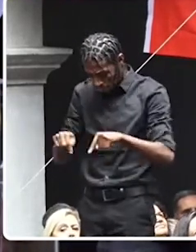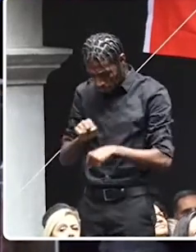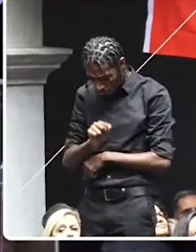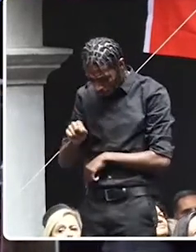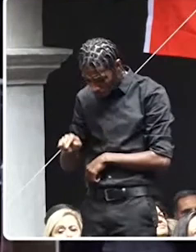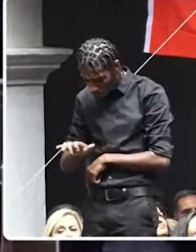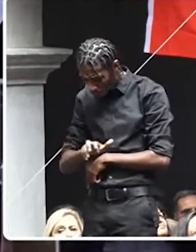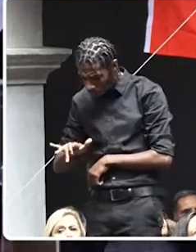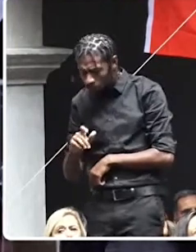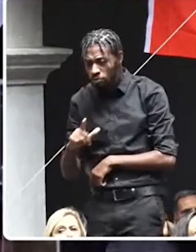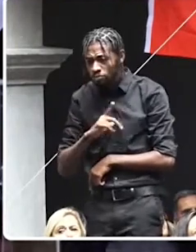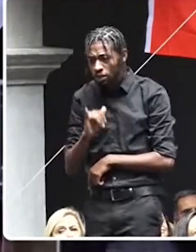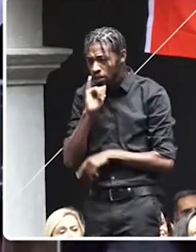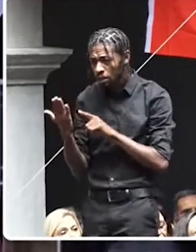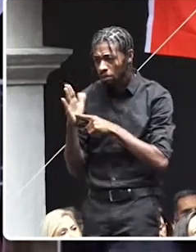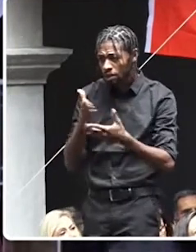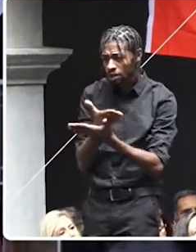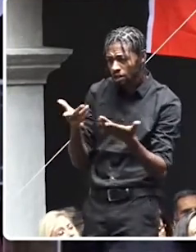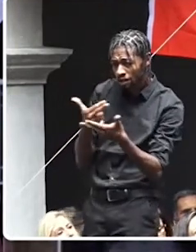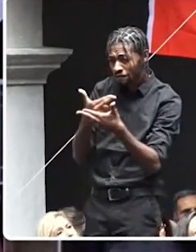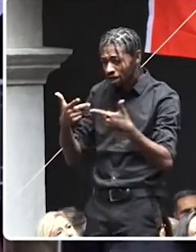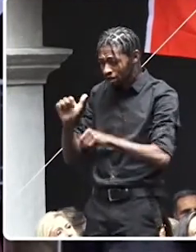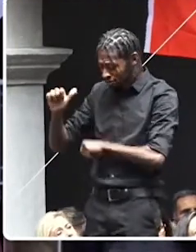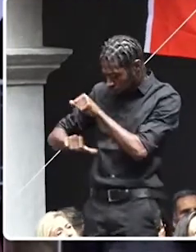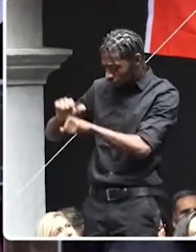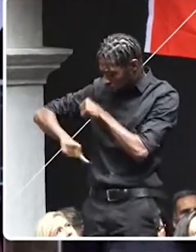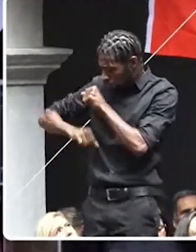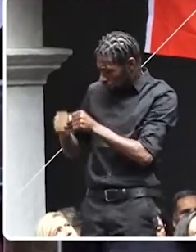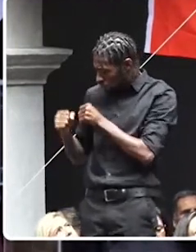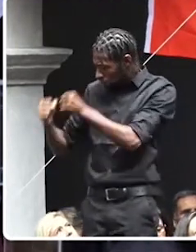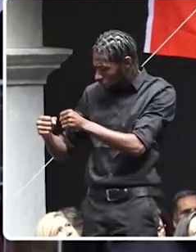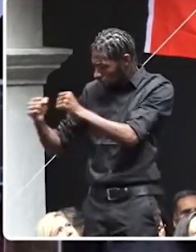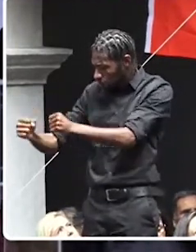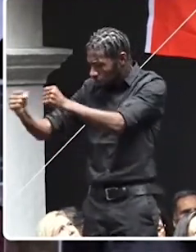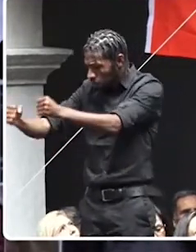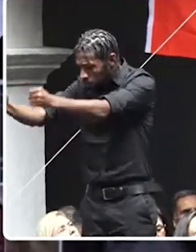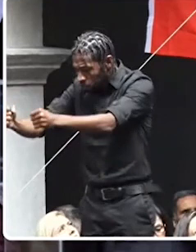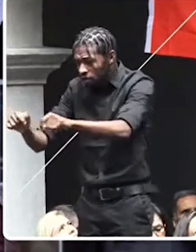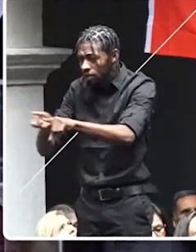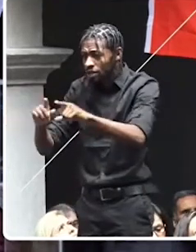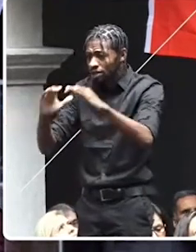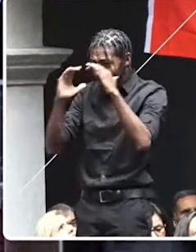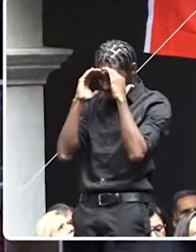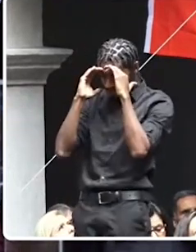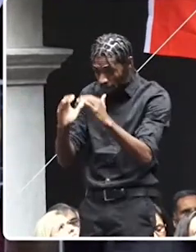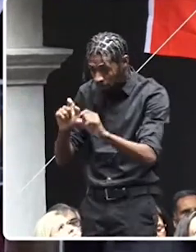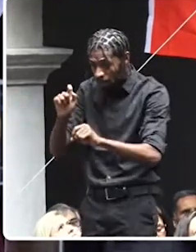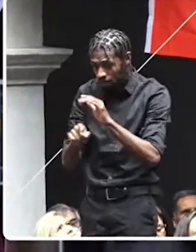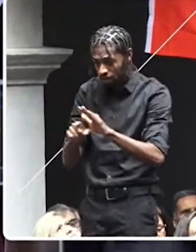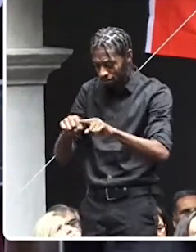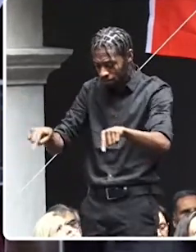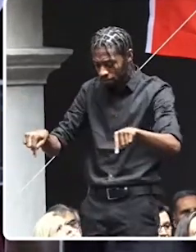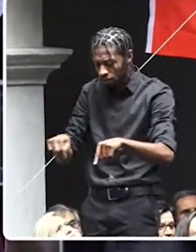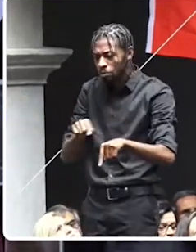mundo. Tivemos várias alternâncias de poder com respeito ao resultado das urnas e transição republicana